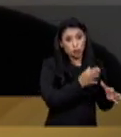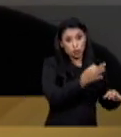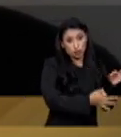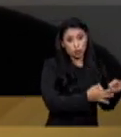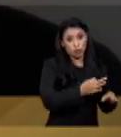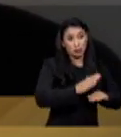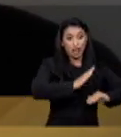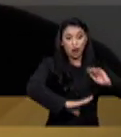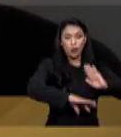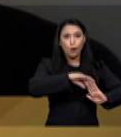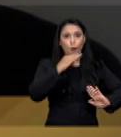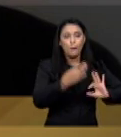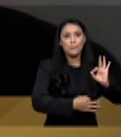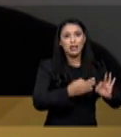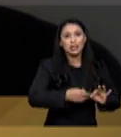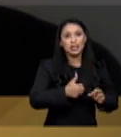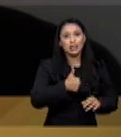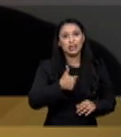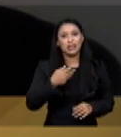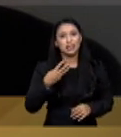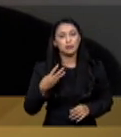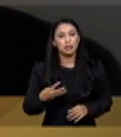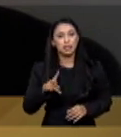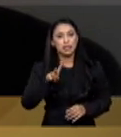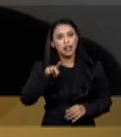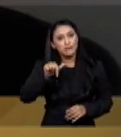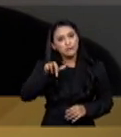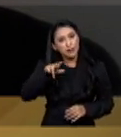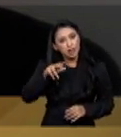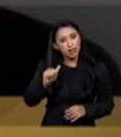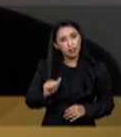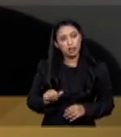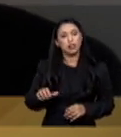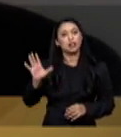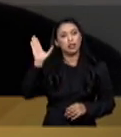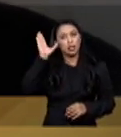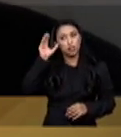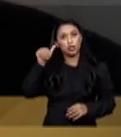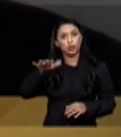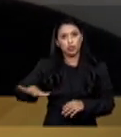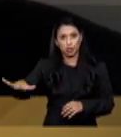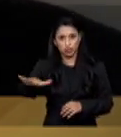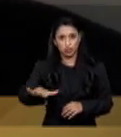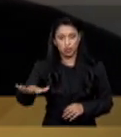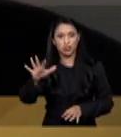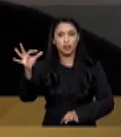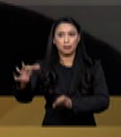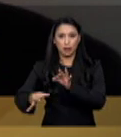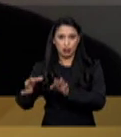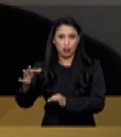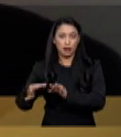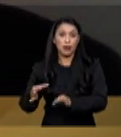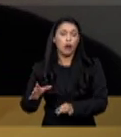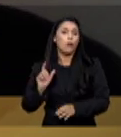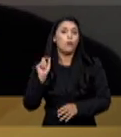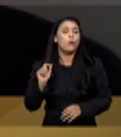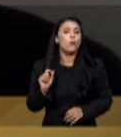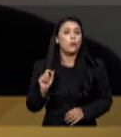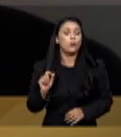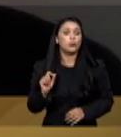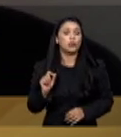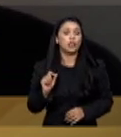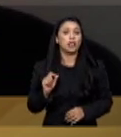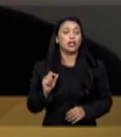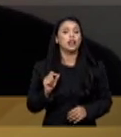da competência da 13ª Vara Federal daquela subseção judiciária no que toca